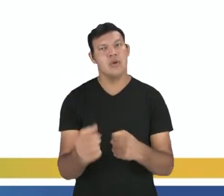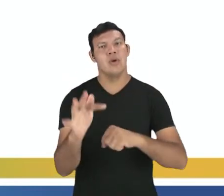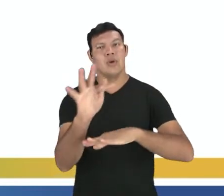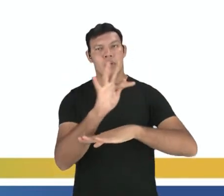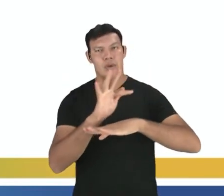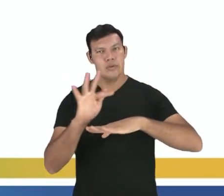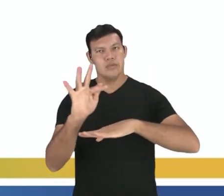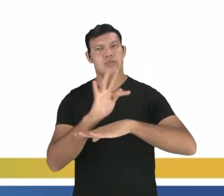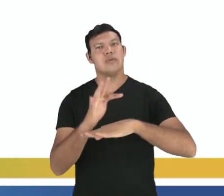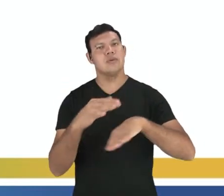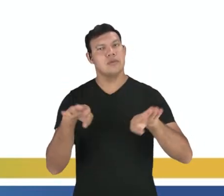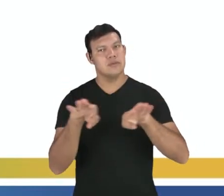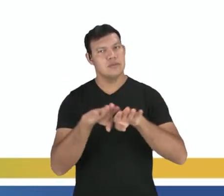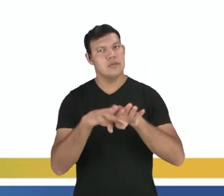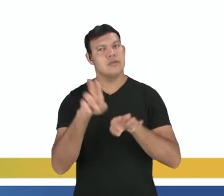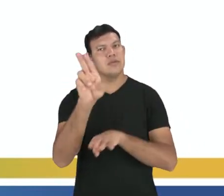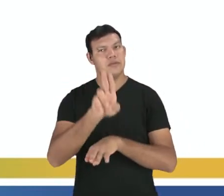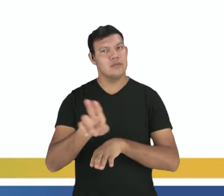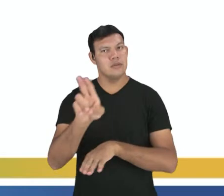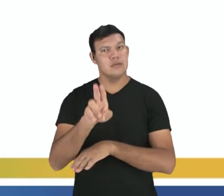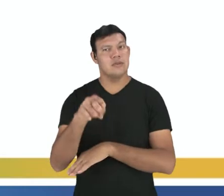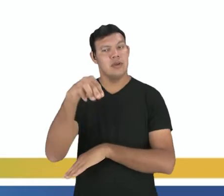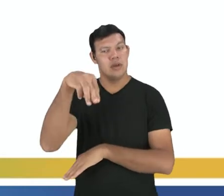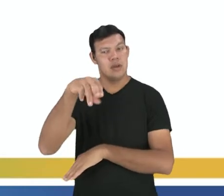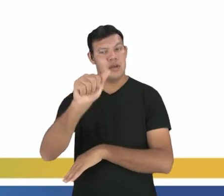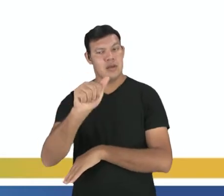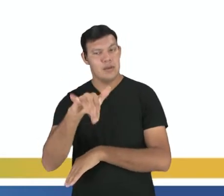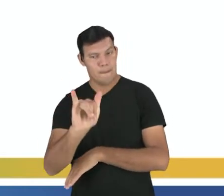formal, posso utilizar o may.